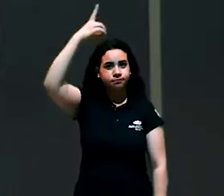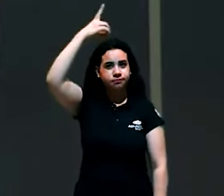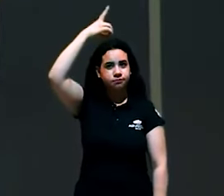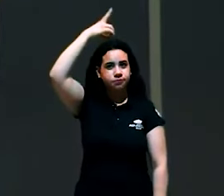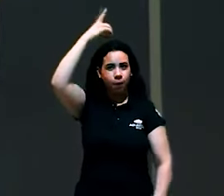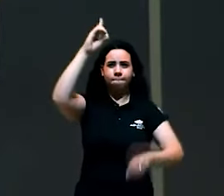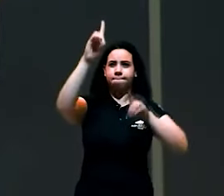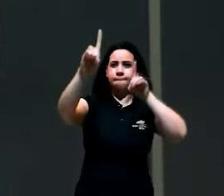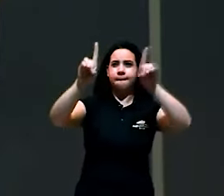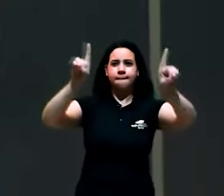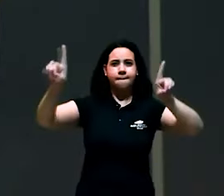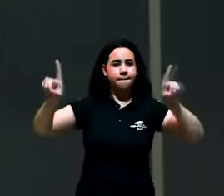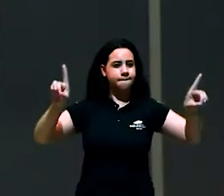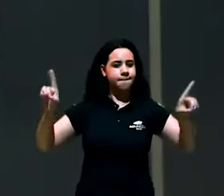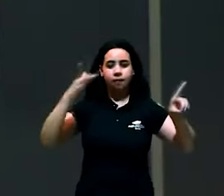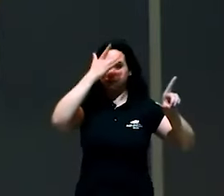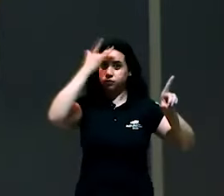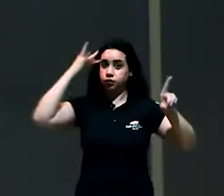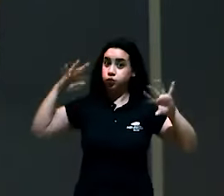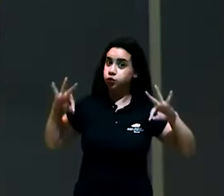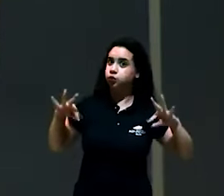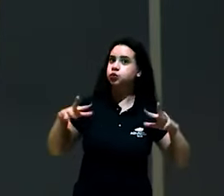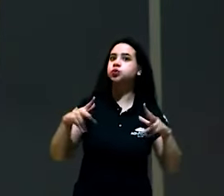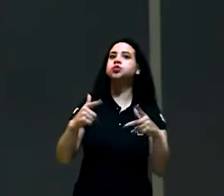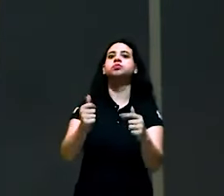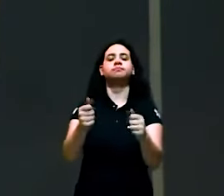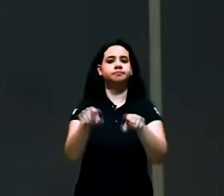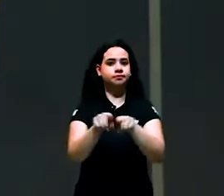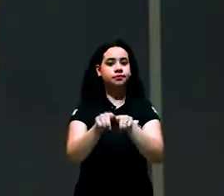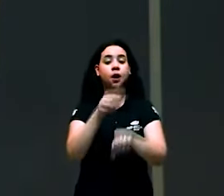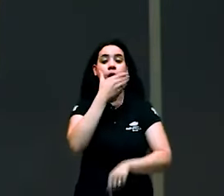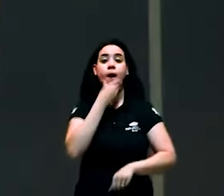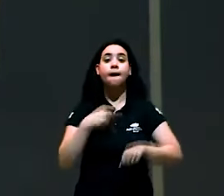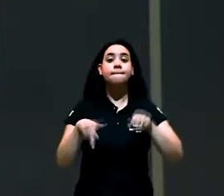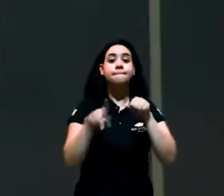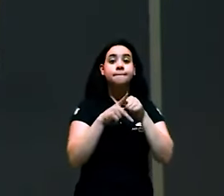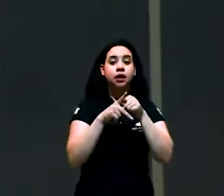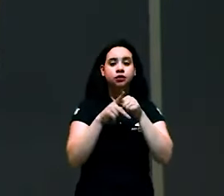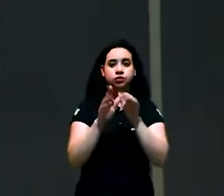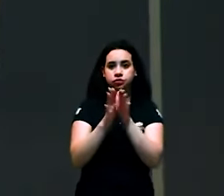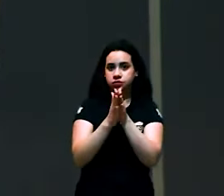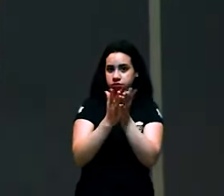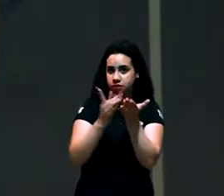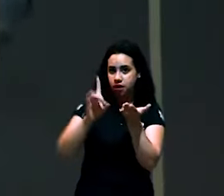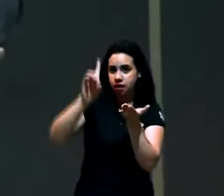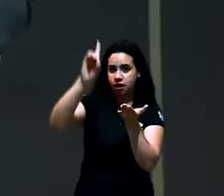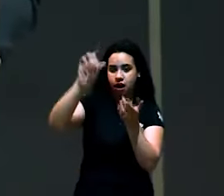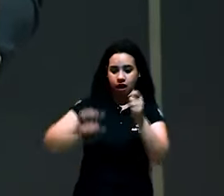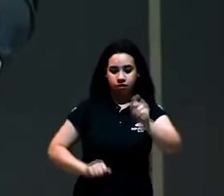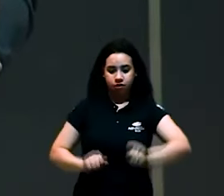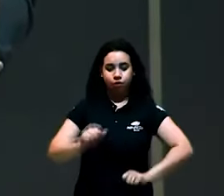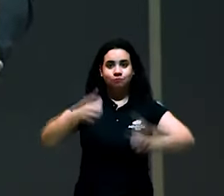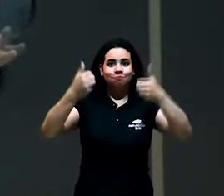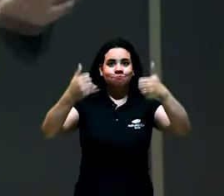carne. Quando Pedro fala em Atos capítulo número 2, Pedro diz, este é o cumprimento da